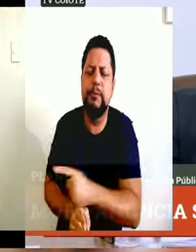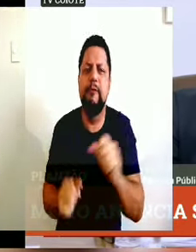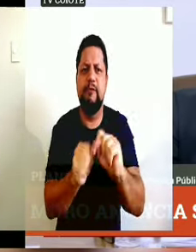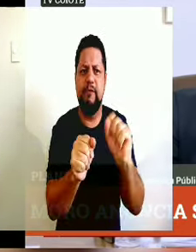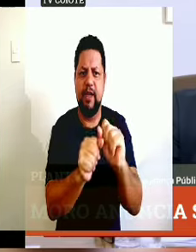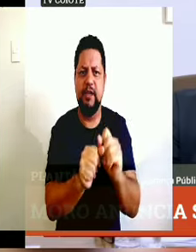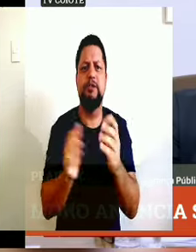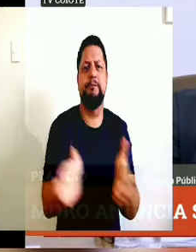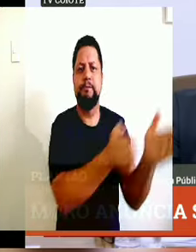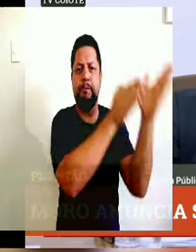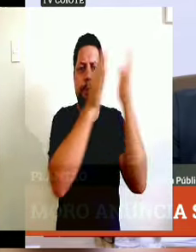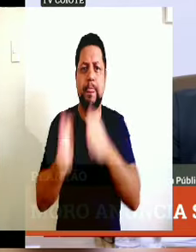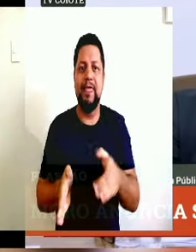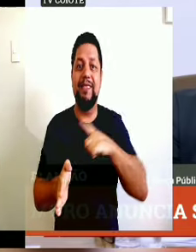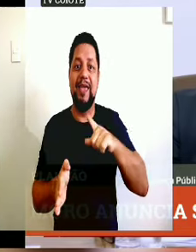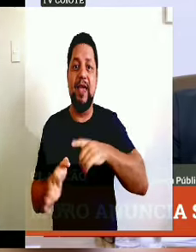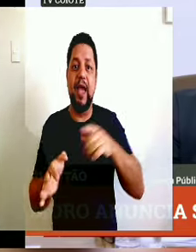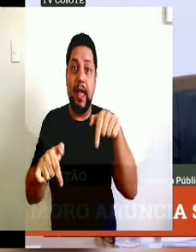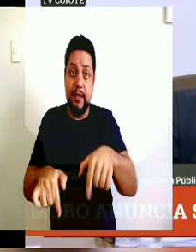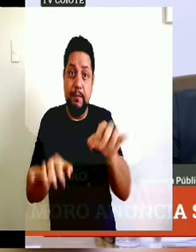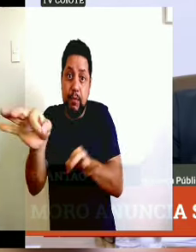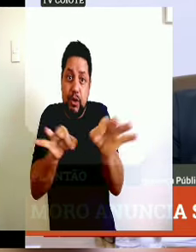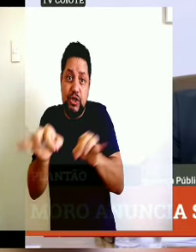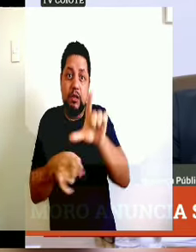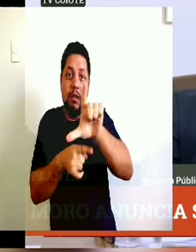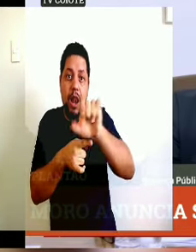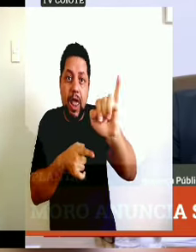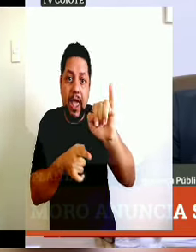de lei anticrime, que foi a principal mudança legislativa